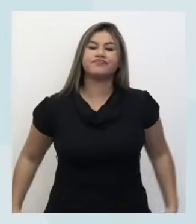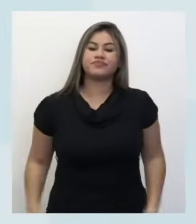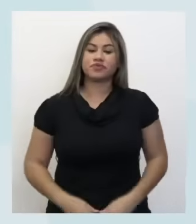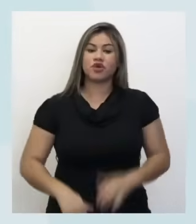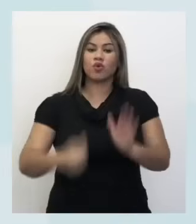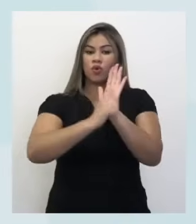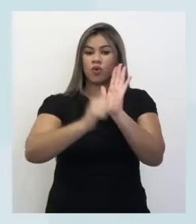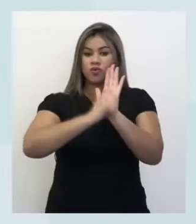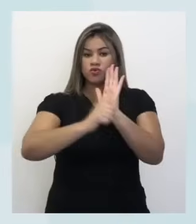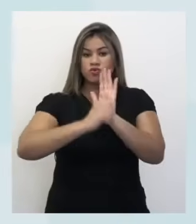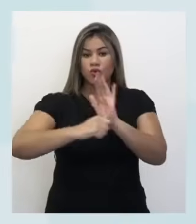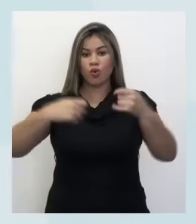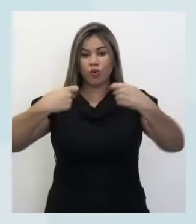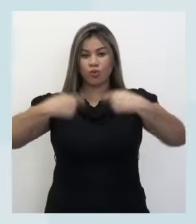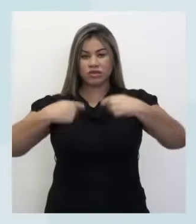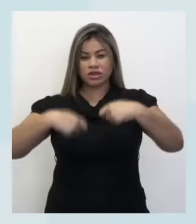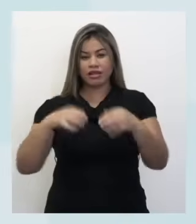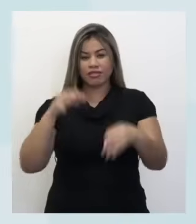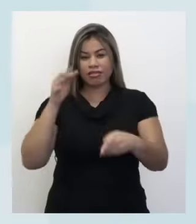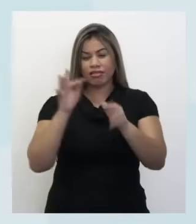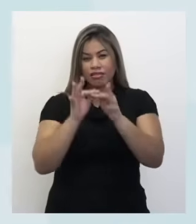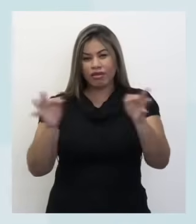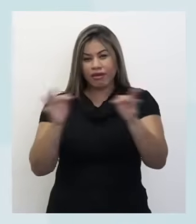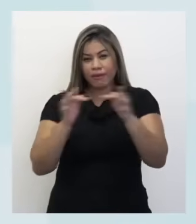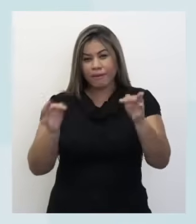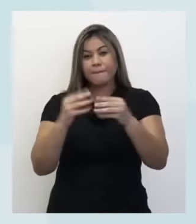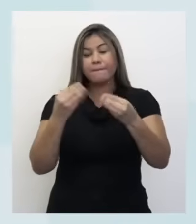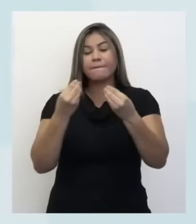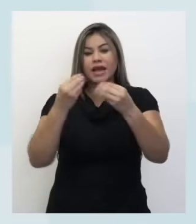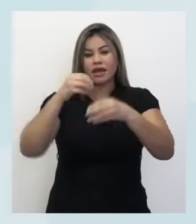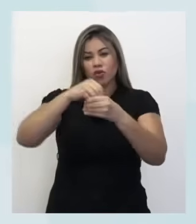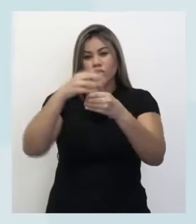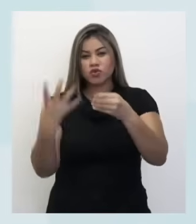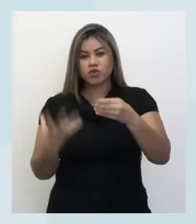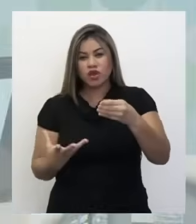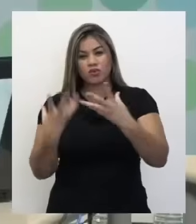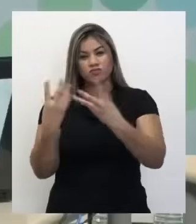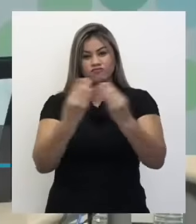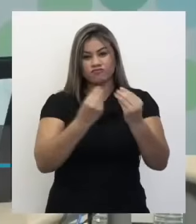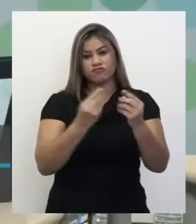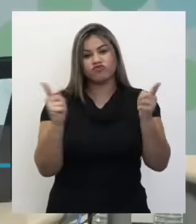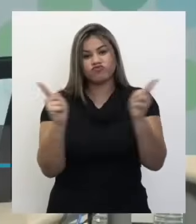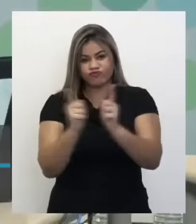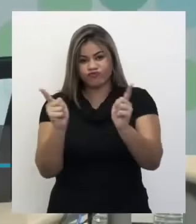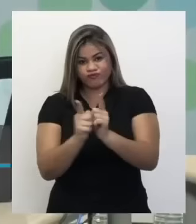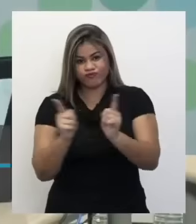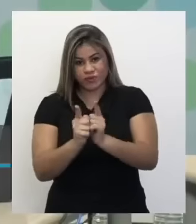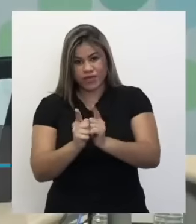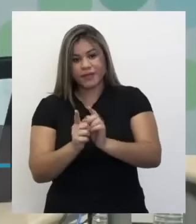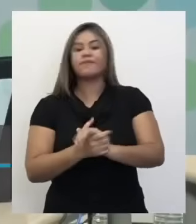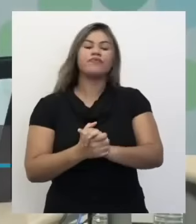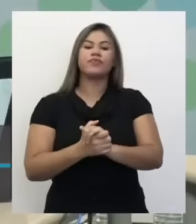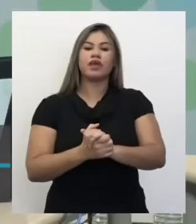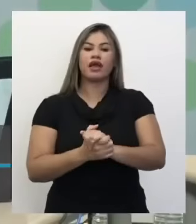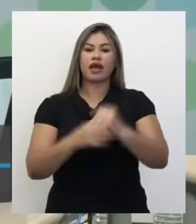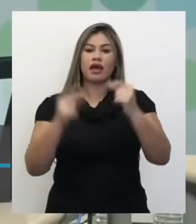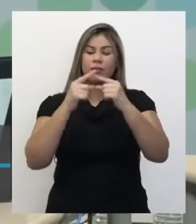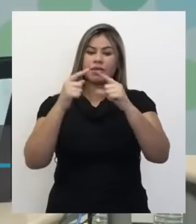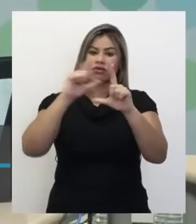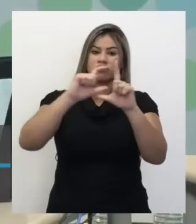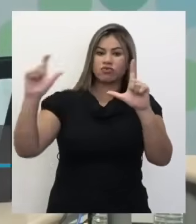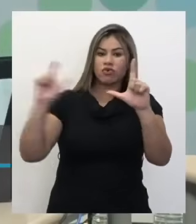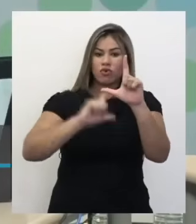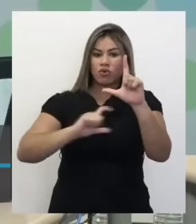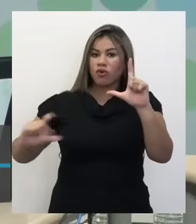autor precisa ser bem sintético para conseguir o máximo de conteúdo em pouco espaço. Essa é a diferença de muitos que colocaram aqui história em quadrinhos. A